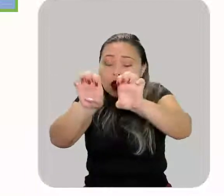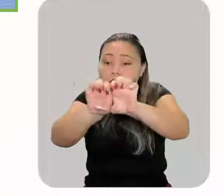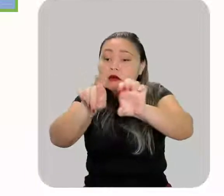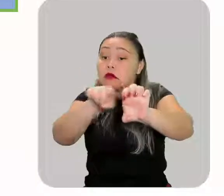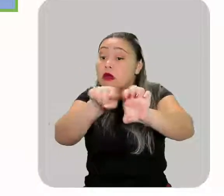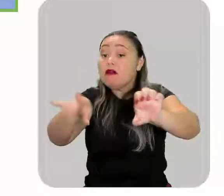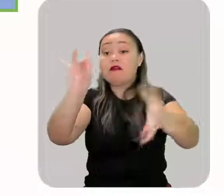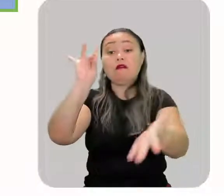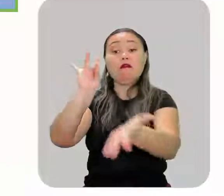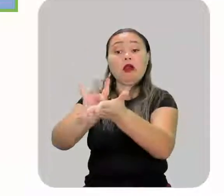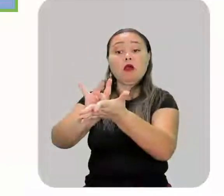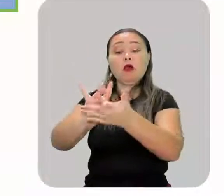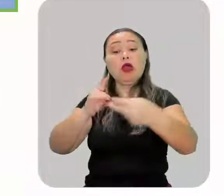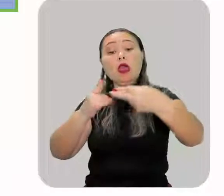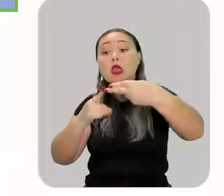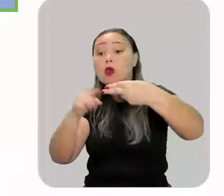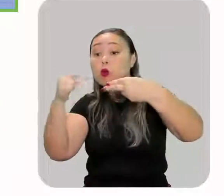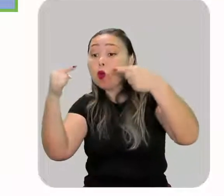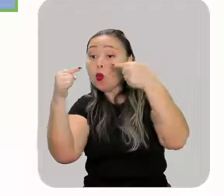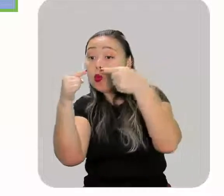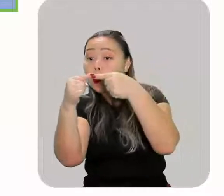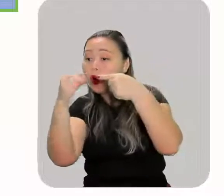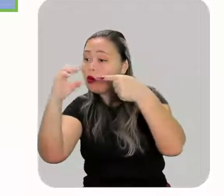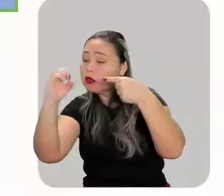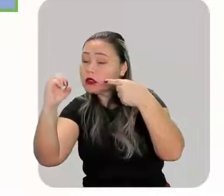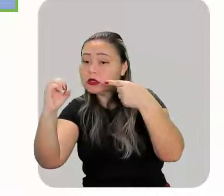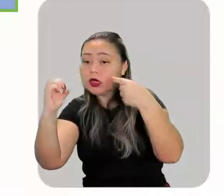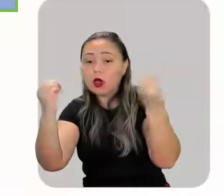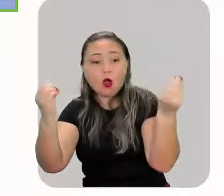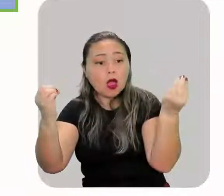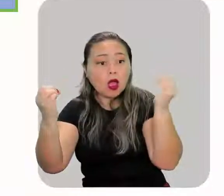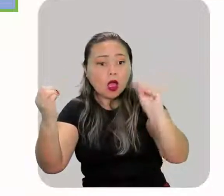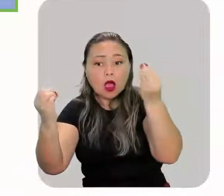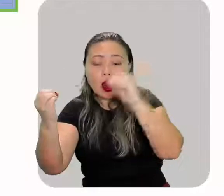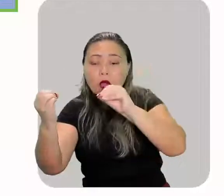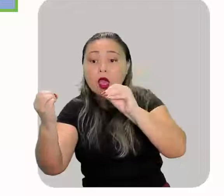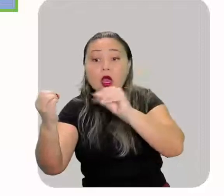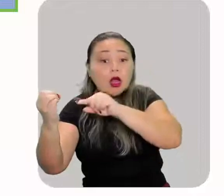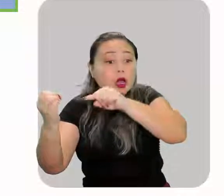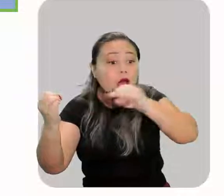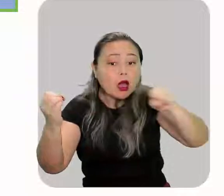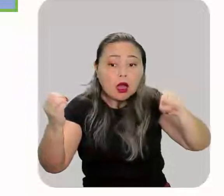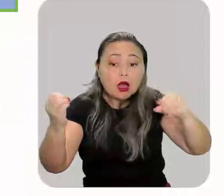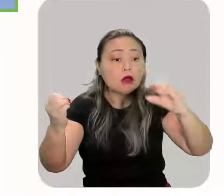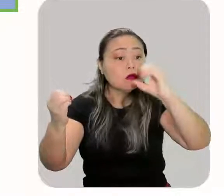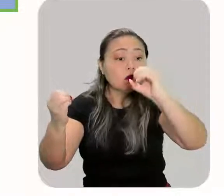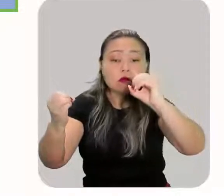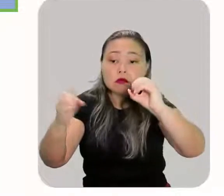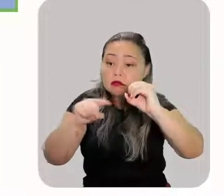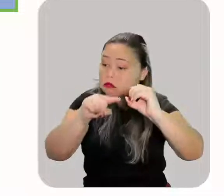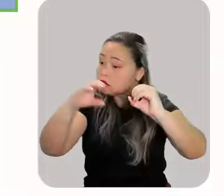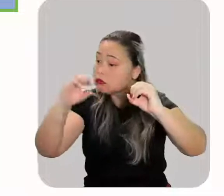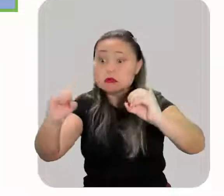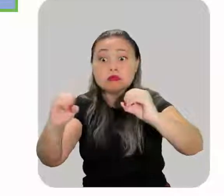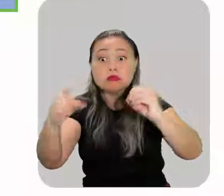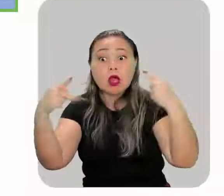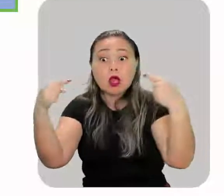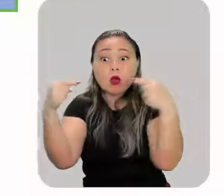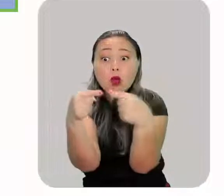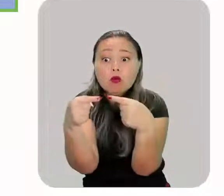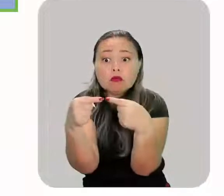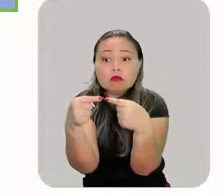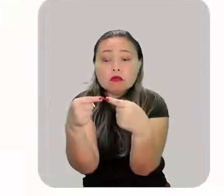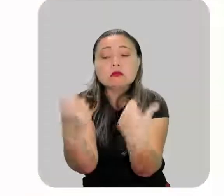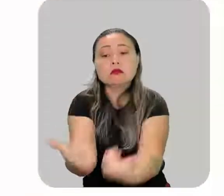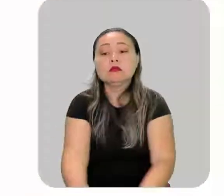equação geralmente está igual a zero, então ela vai fazer o quê? Ela vai zerar toda a parte equacional, a parte